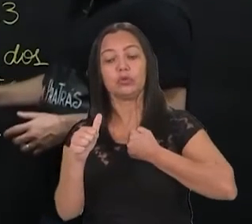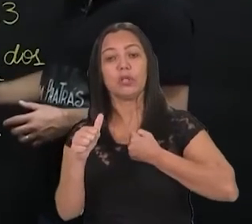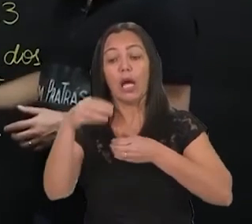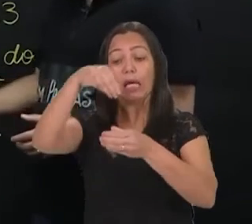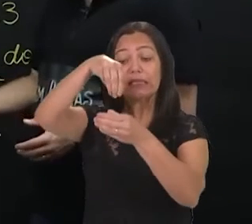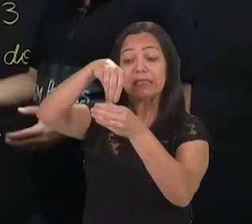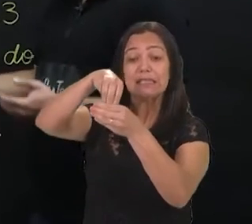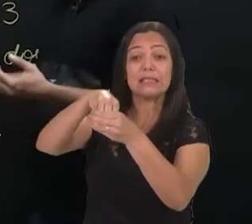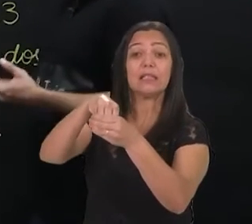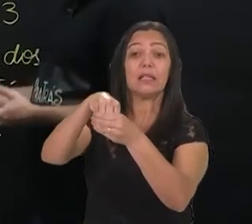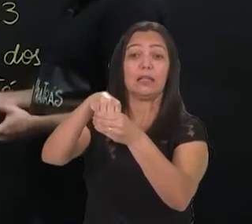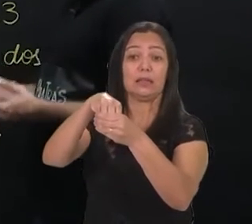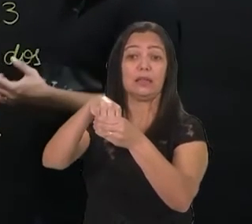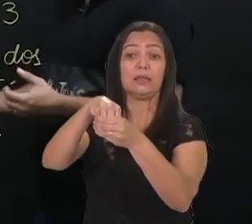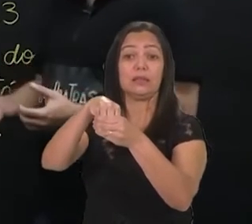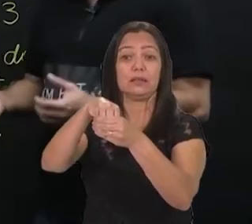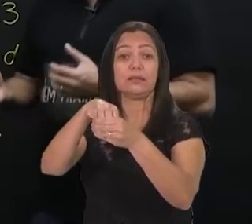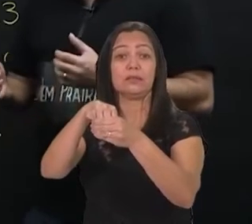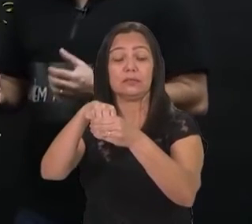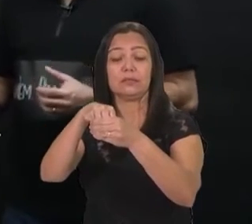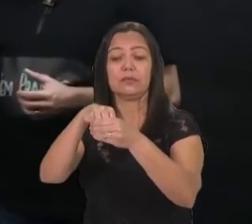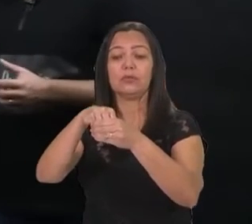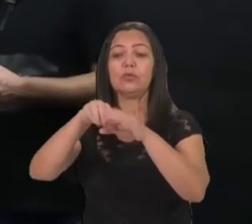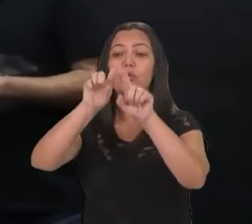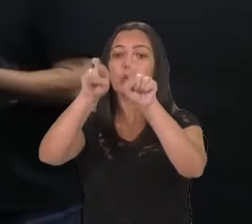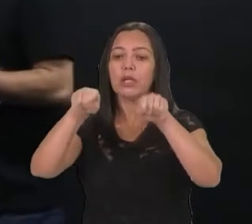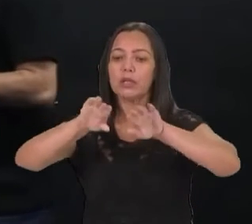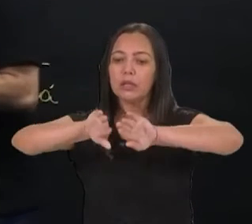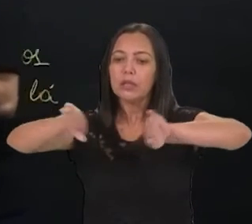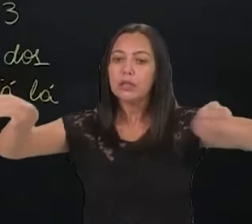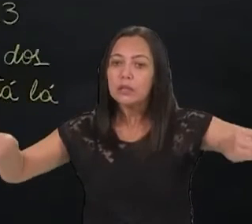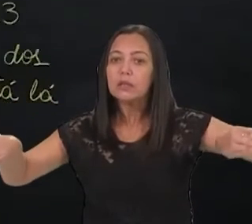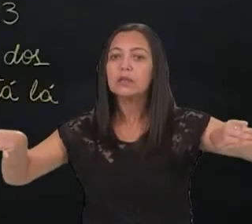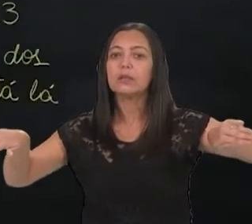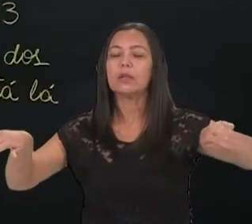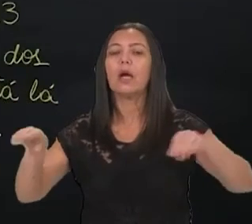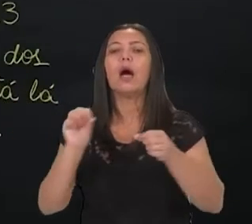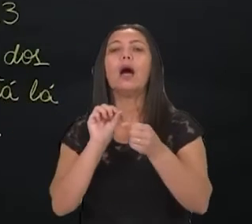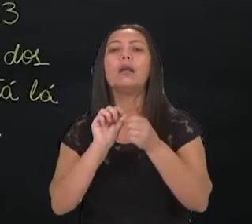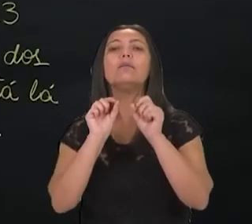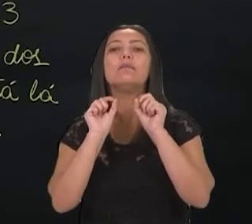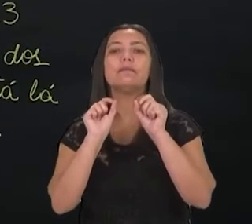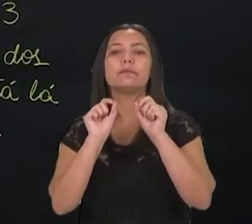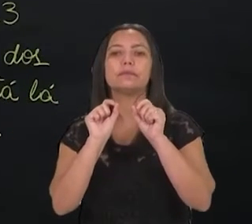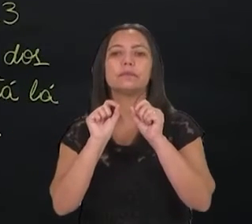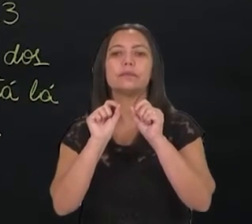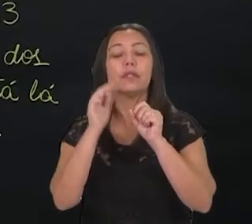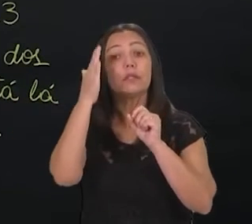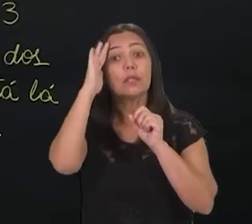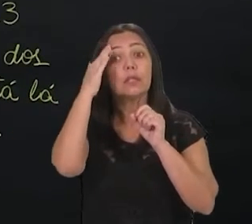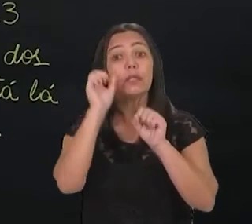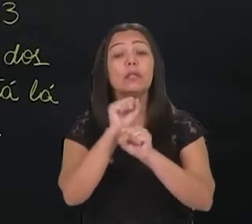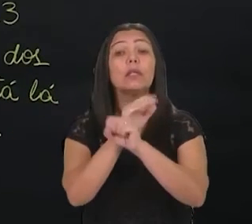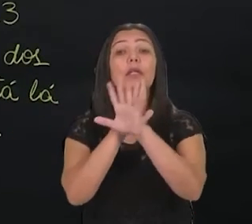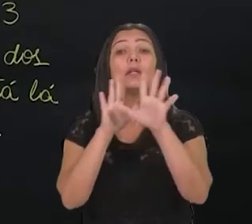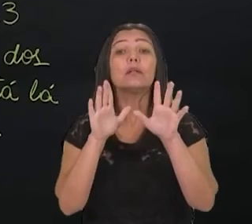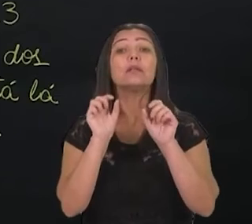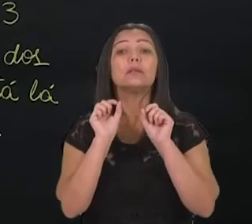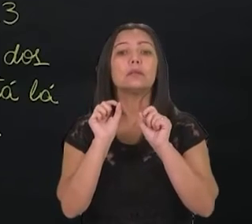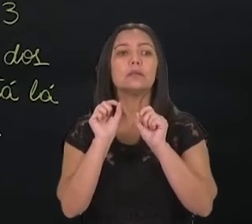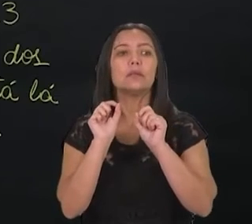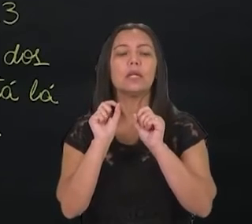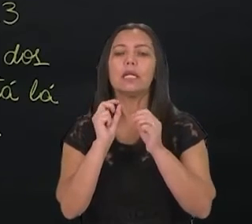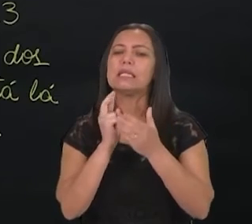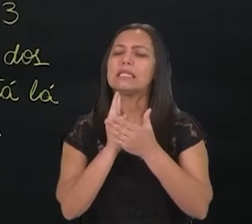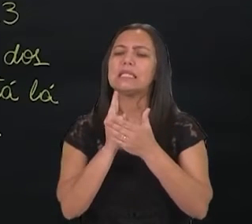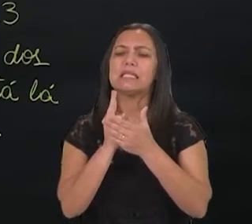do lado de dentro quando eliminamos esses parênteses, tá bom? Então foi o que eu fiz aqui para que você tenha essa ideia.